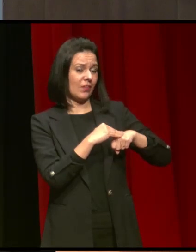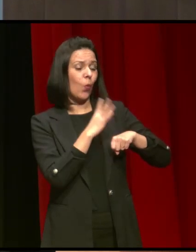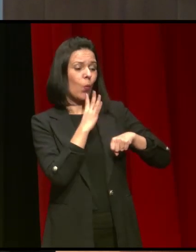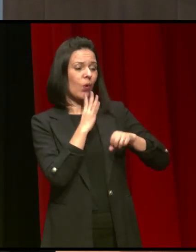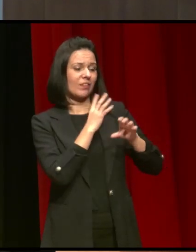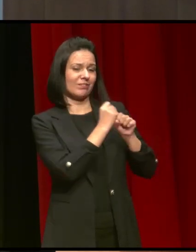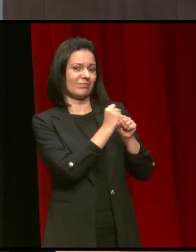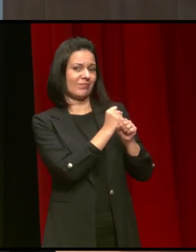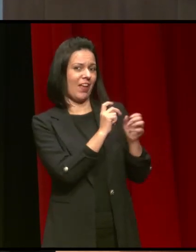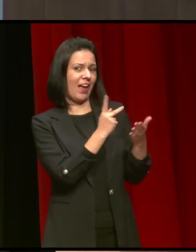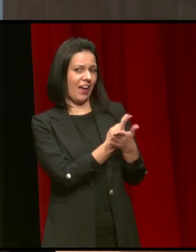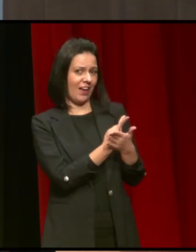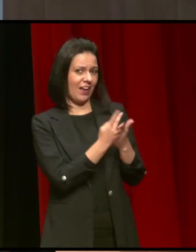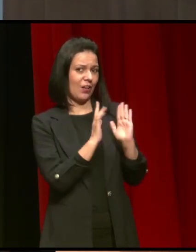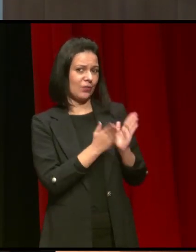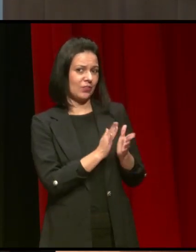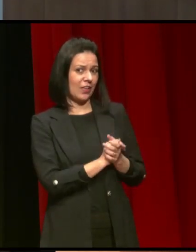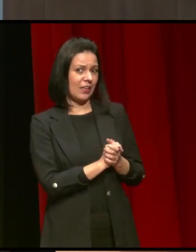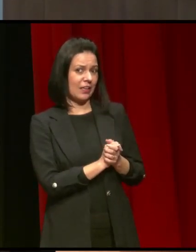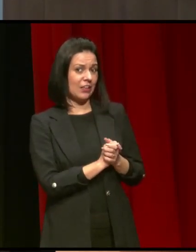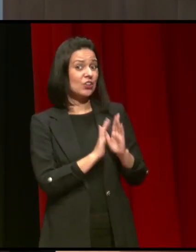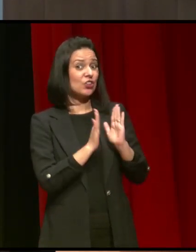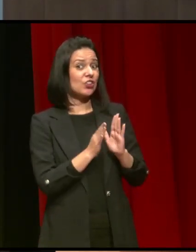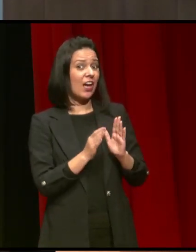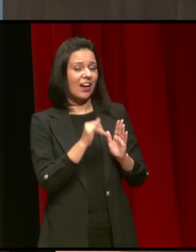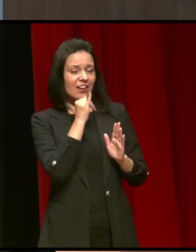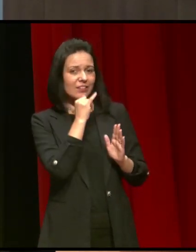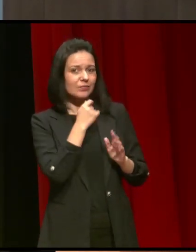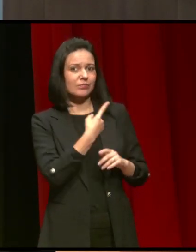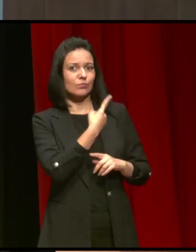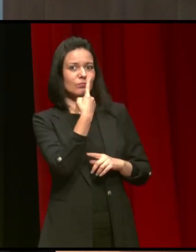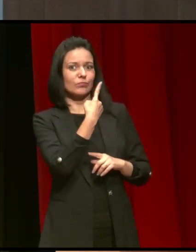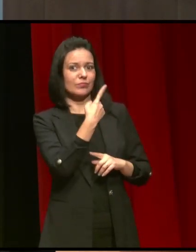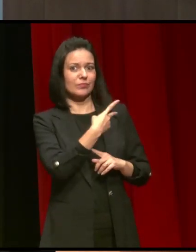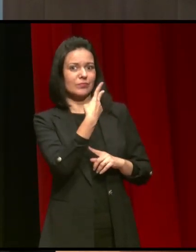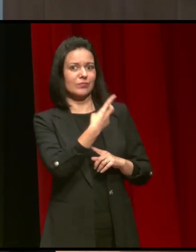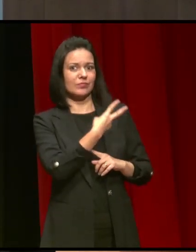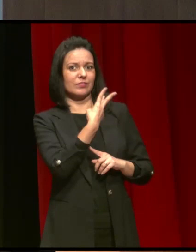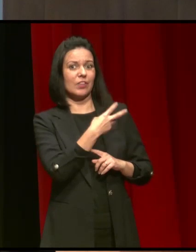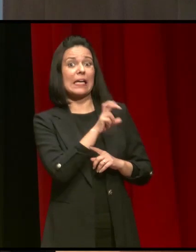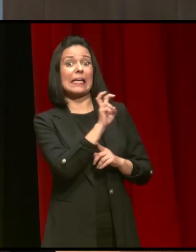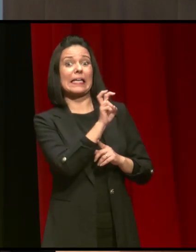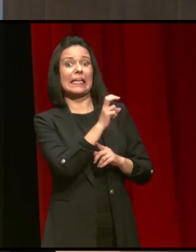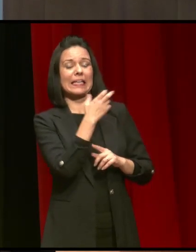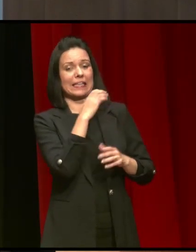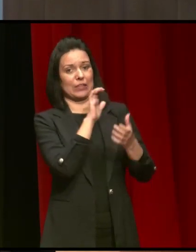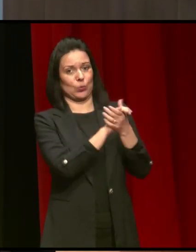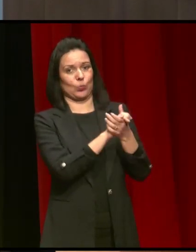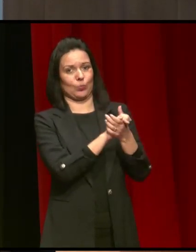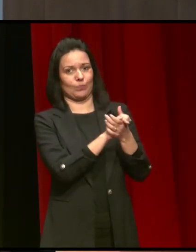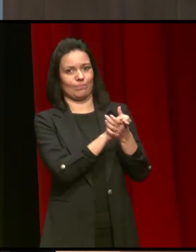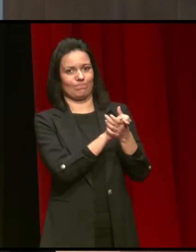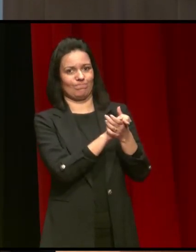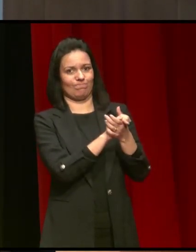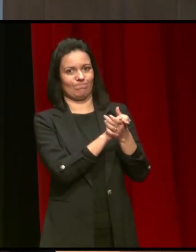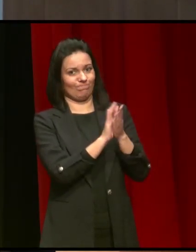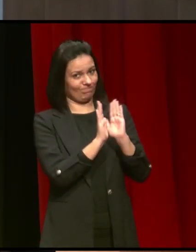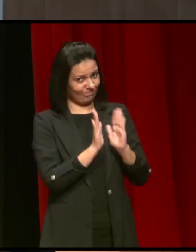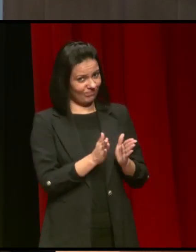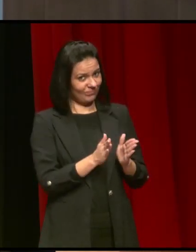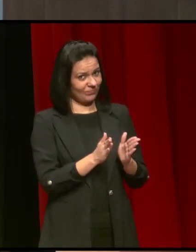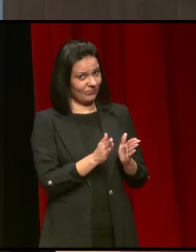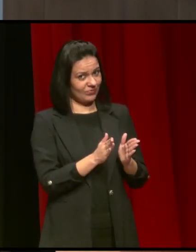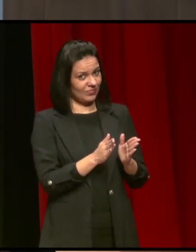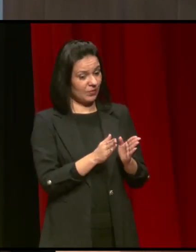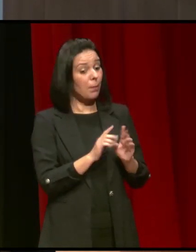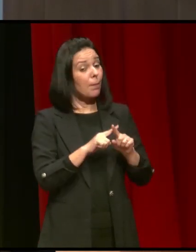querida. Você está com 5º marido. É, você tem uma famazinha meio interessante na sua vida, não tem? Você está vendo o que Jesus